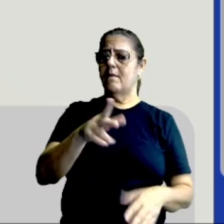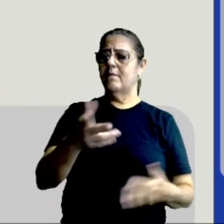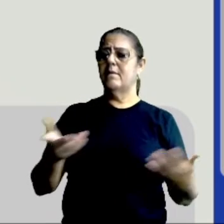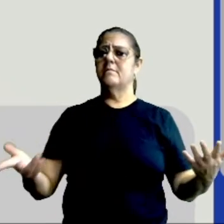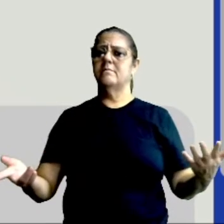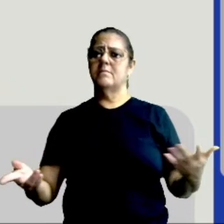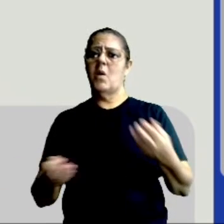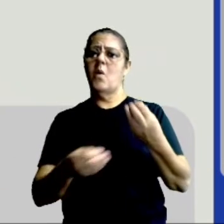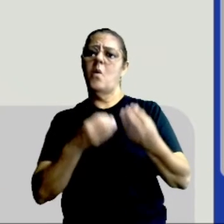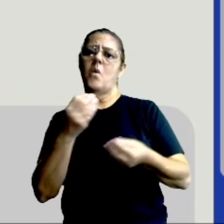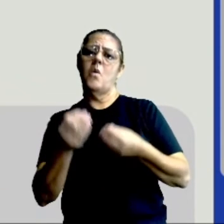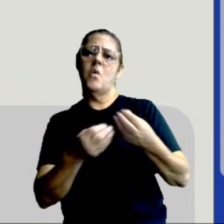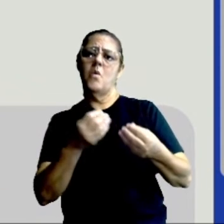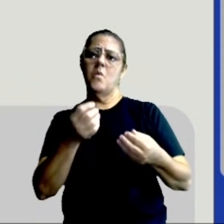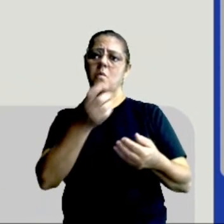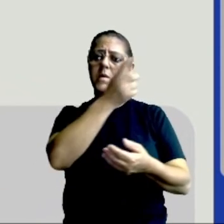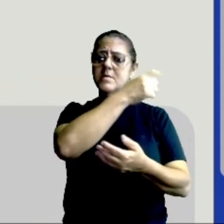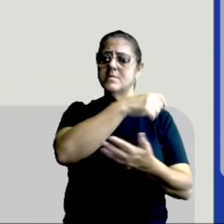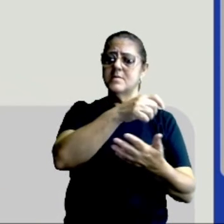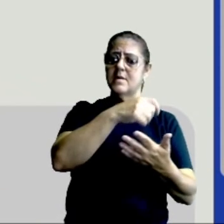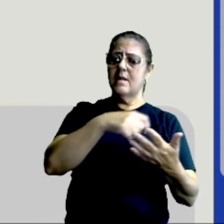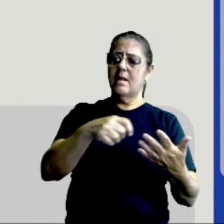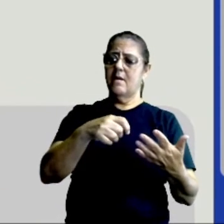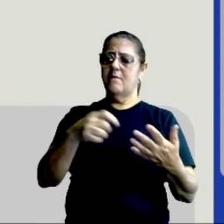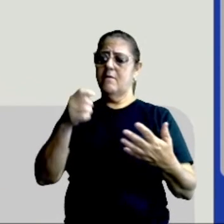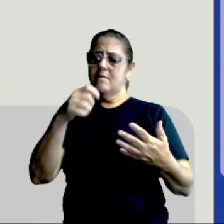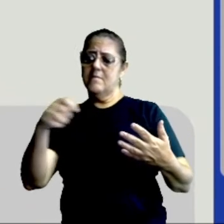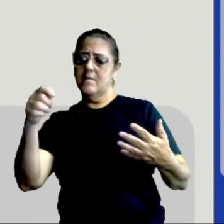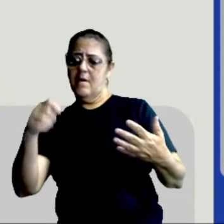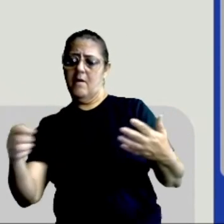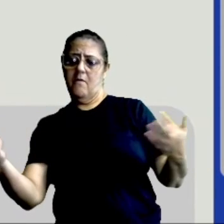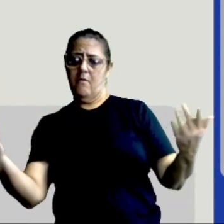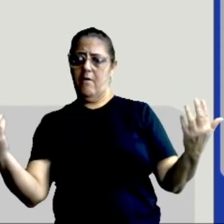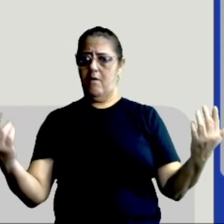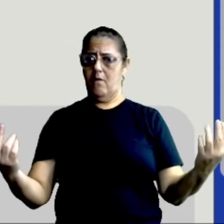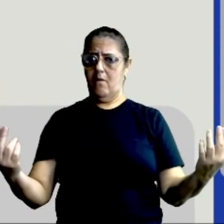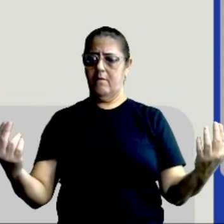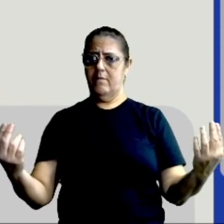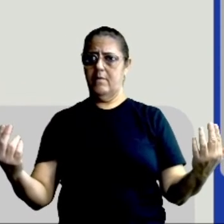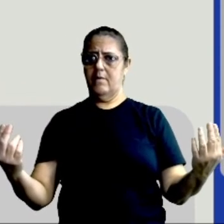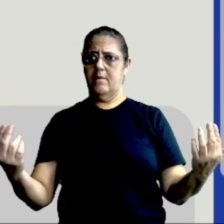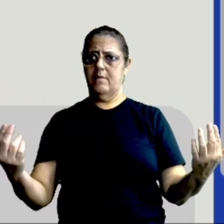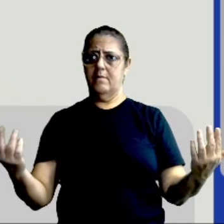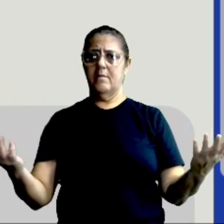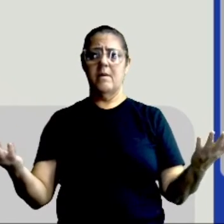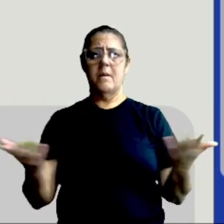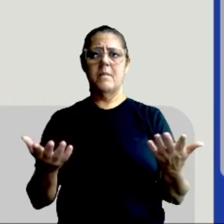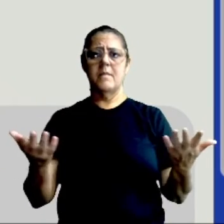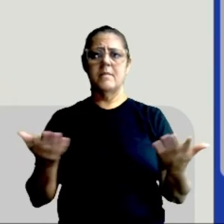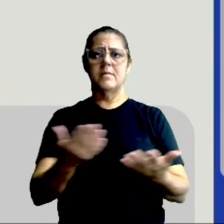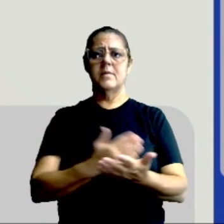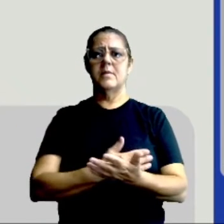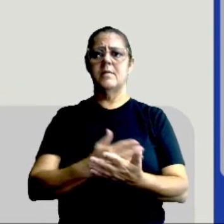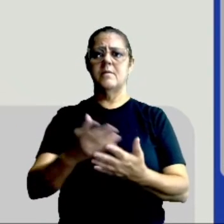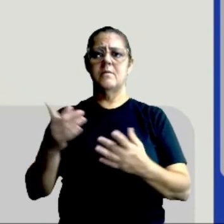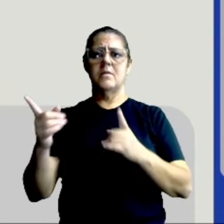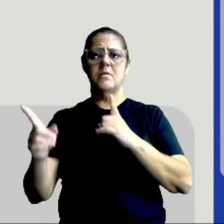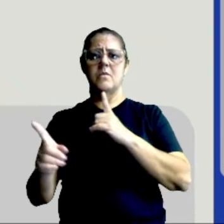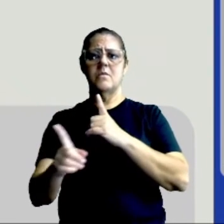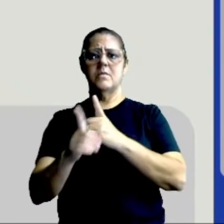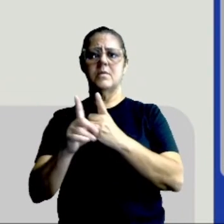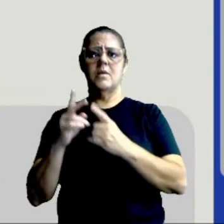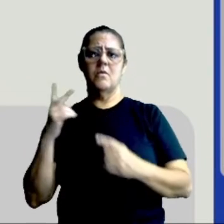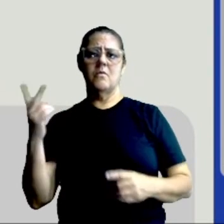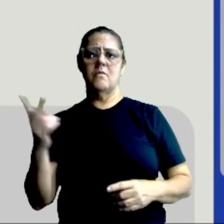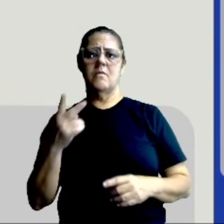Como é que a gente consegue, então, escrever uma igualdade que represente essa situação? E a partir daí a gente vai encontrar